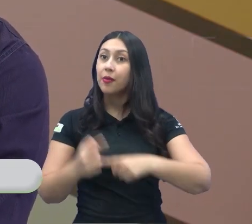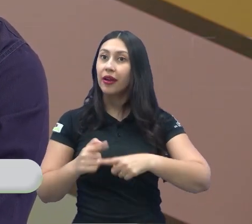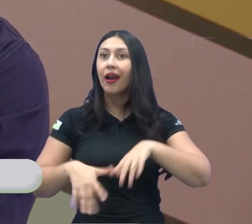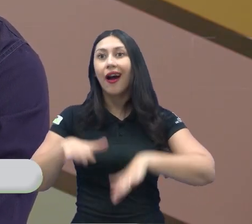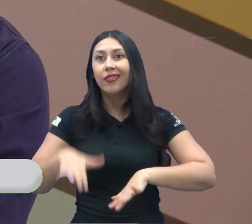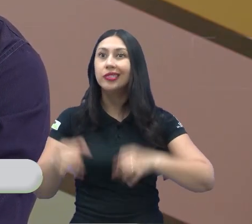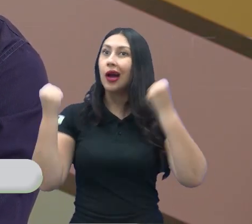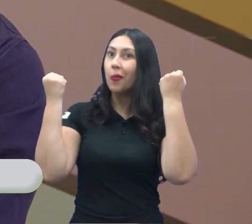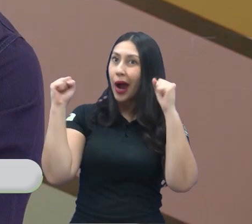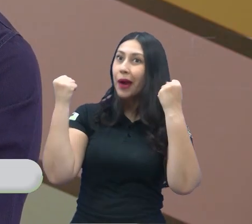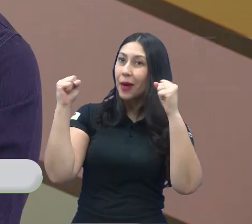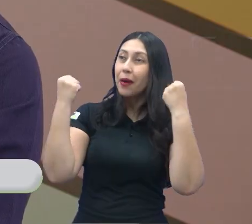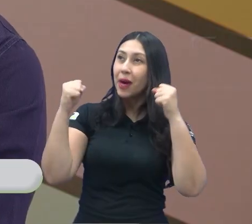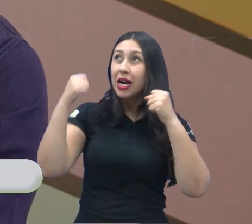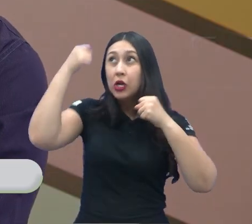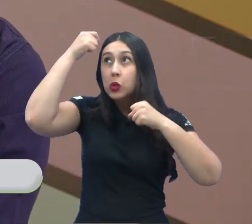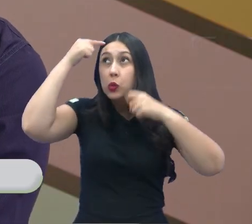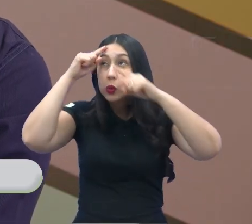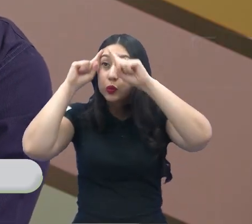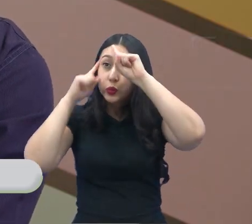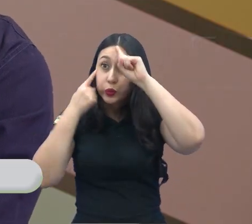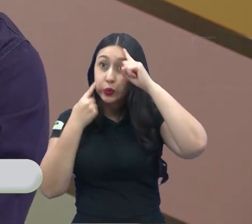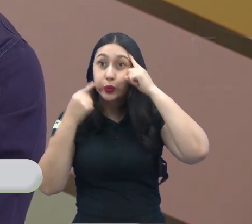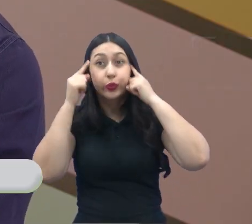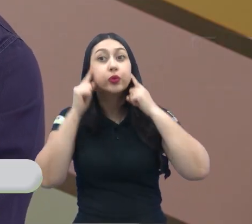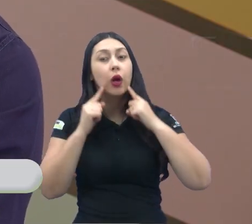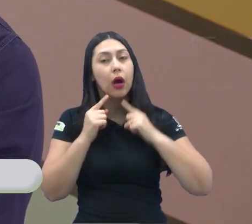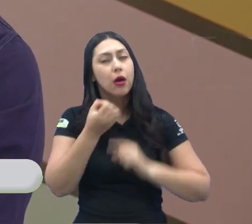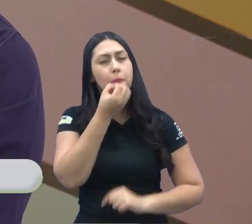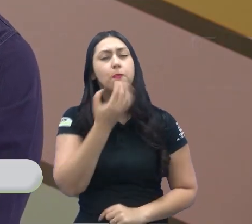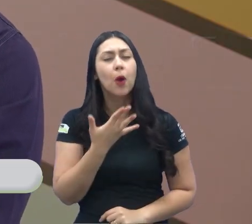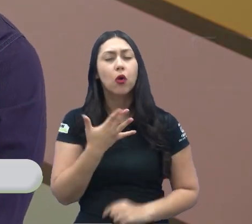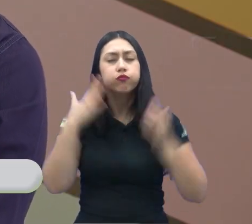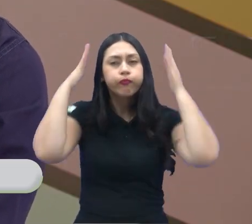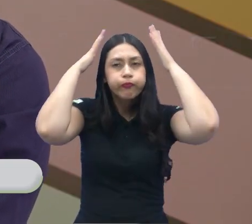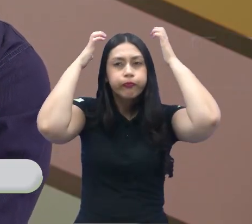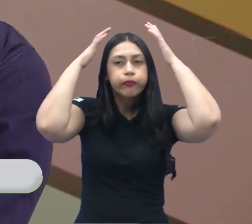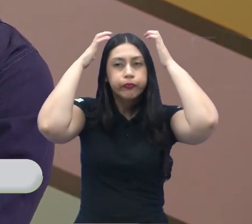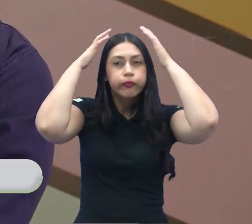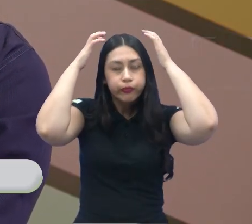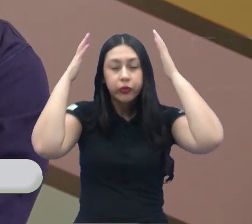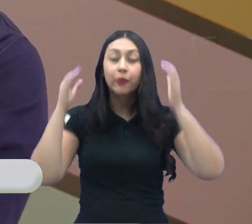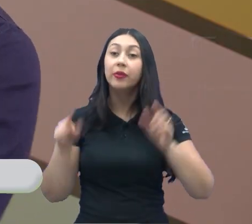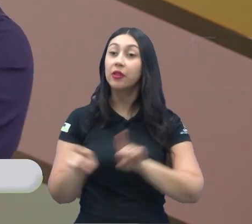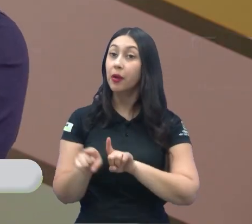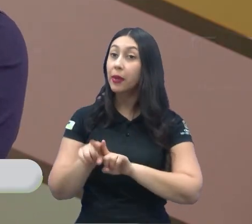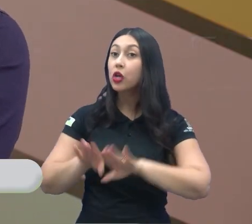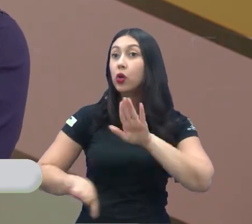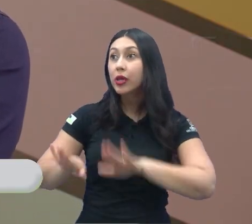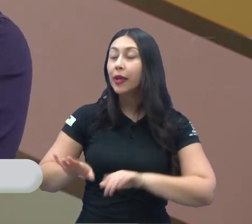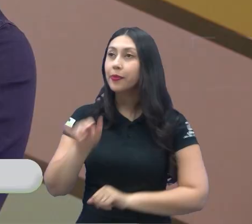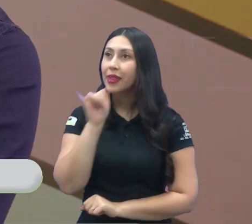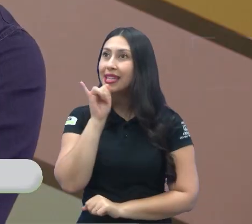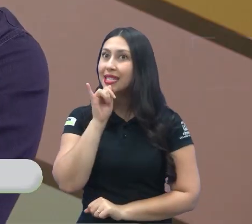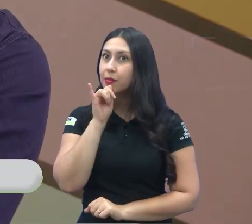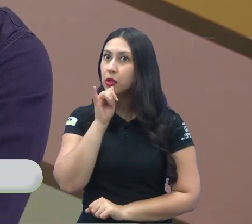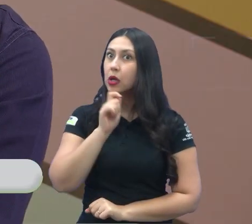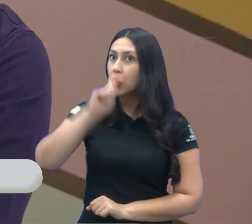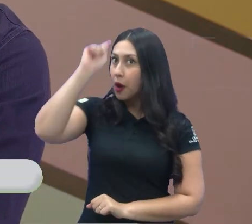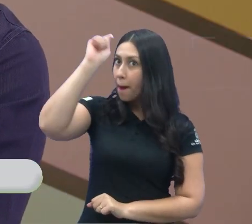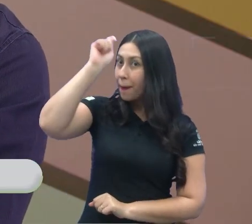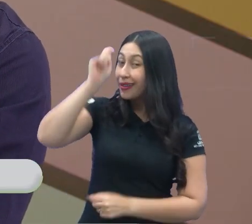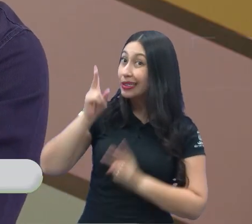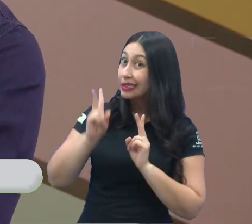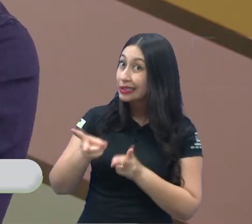intensa, acaba transpirando bastante no decorrer do dia, lavar até 2 vezes ao dia. Tomar alguns cuidados, como, por exemplo, boné demais, junto com esse cabelo que já é